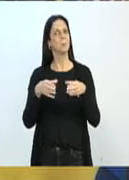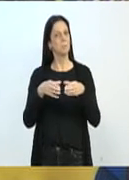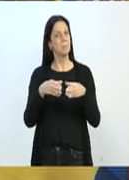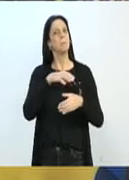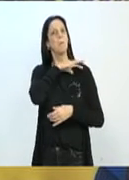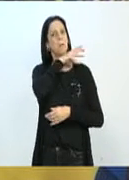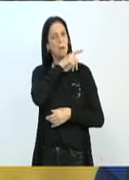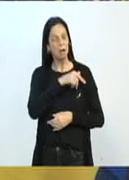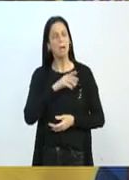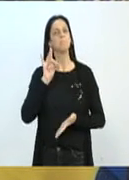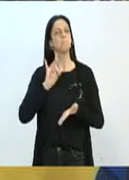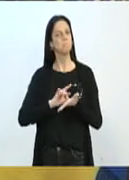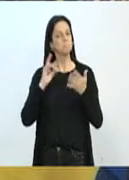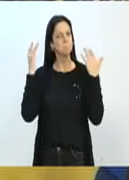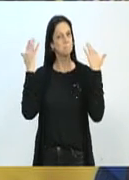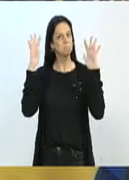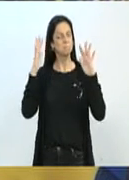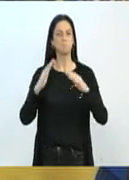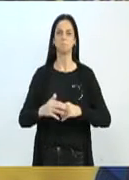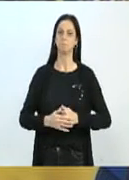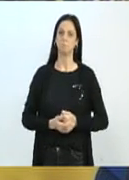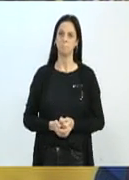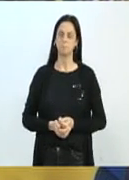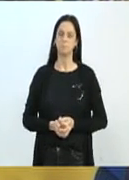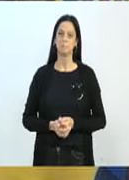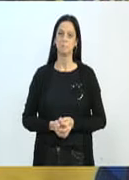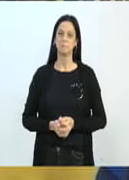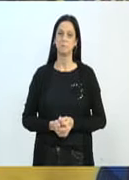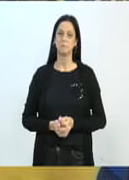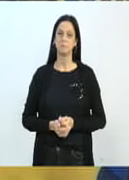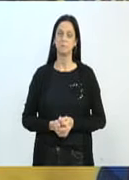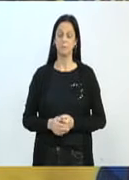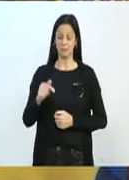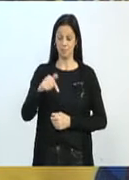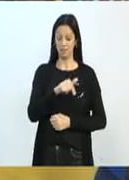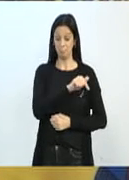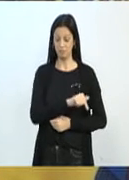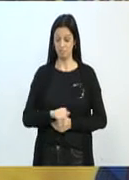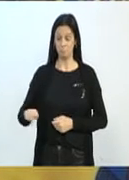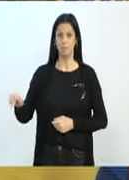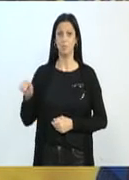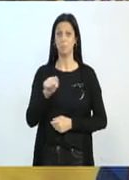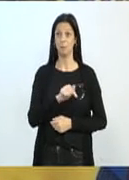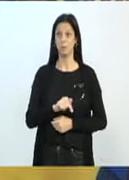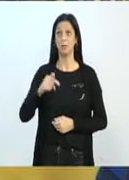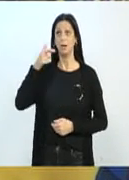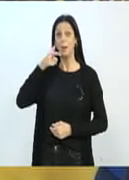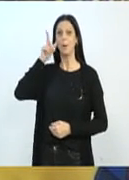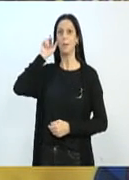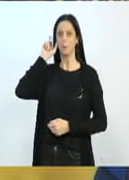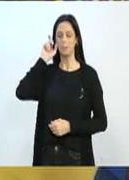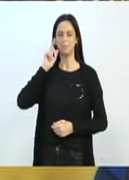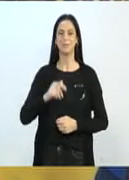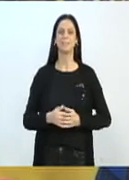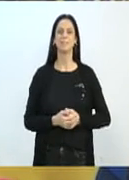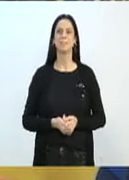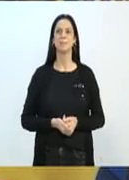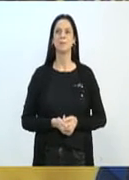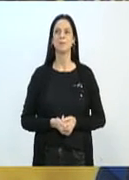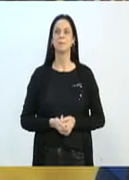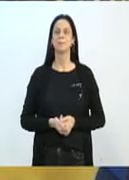integração e também na nessa semana é verdade ontem para ser mais